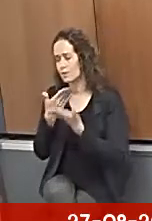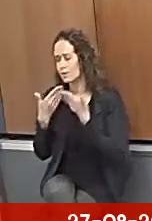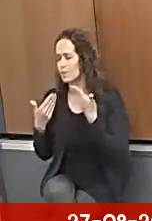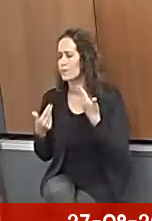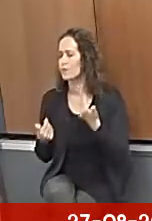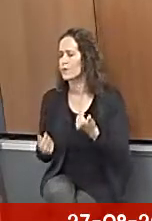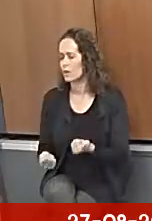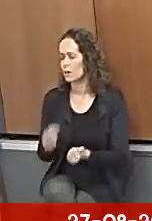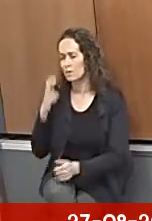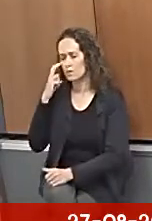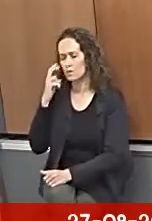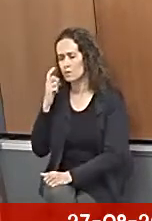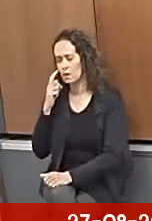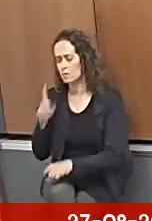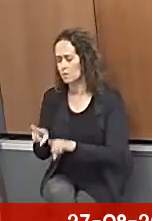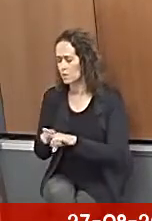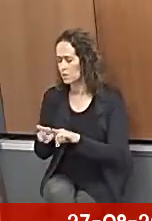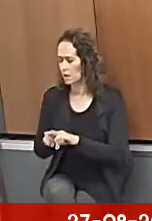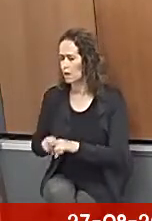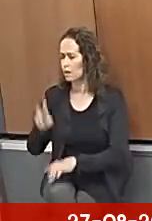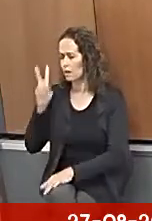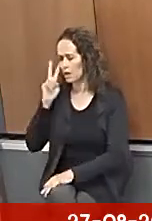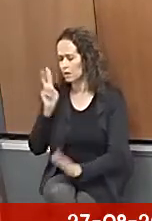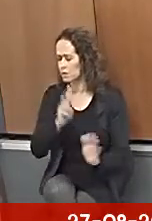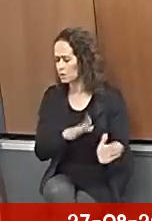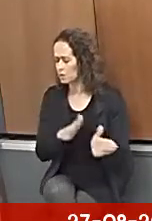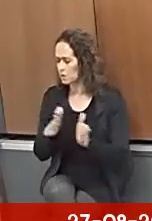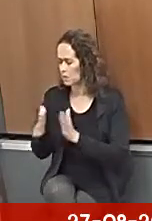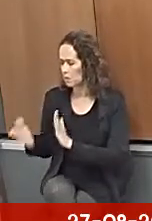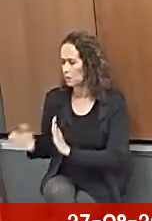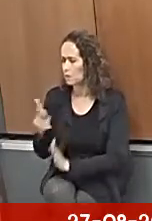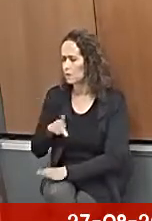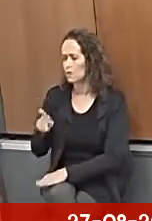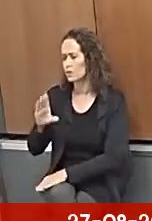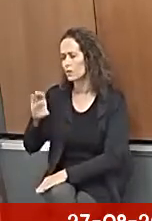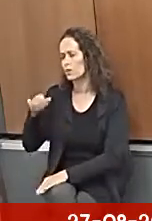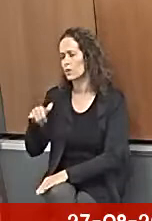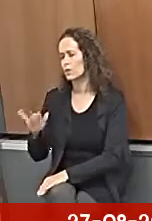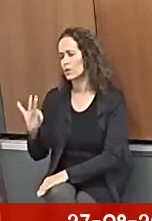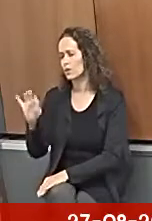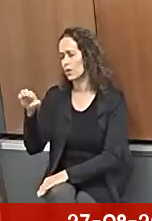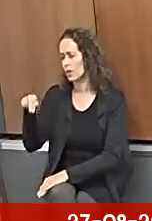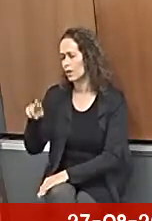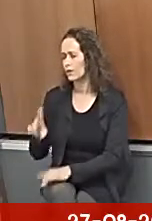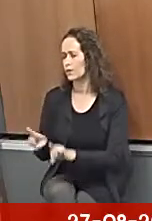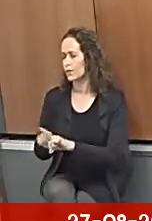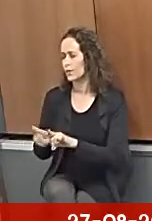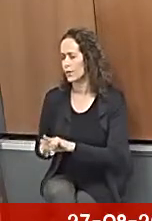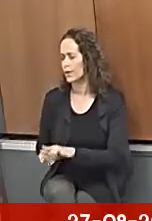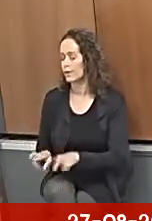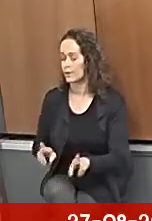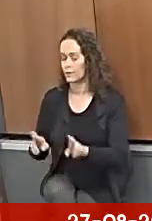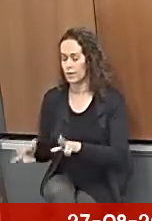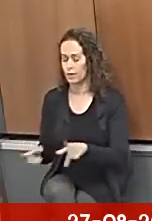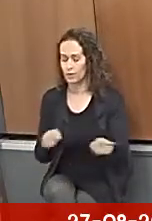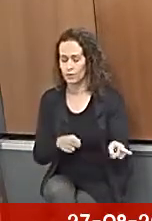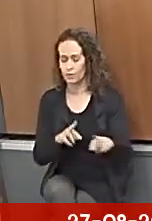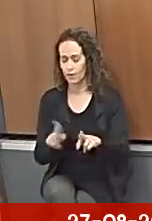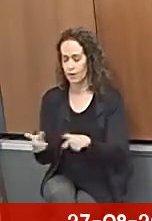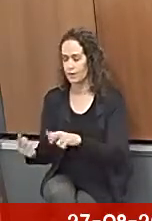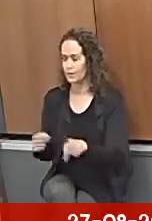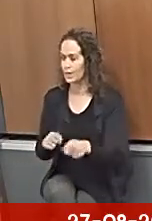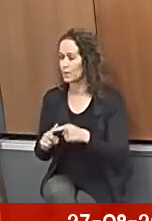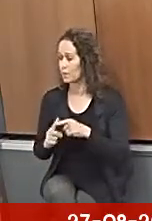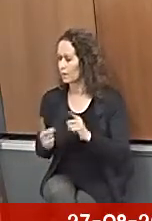história na federação né eu professor crédito torcemos por um time que contratou 10 e encontraram gustavo valadares mas nem por